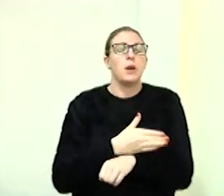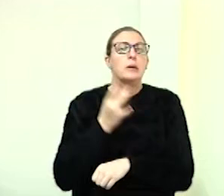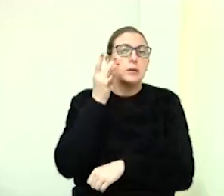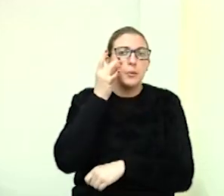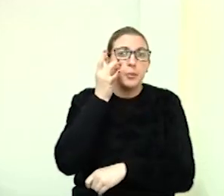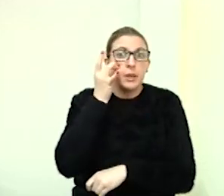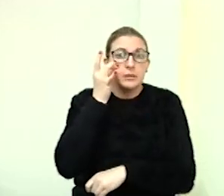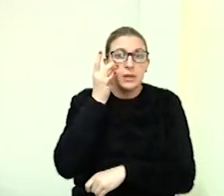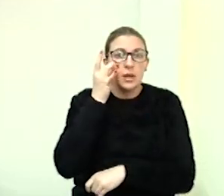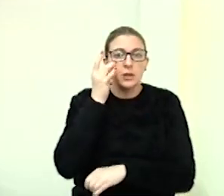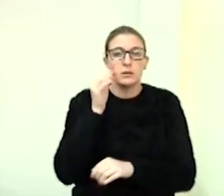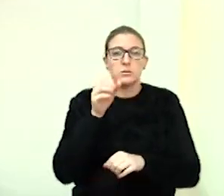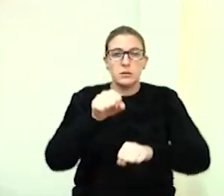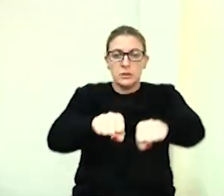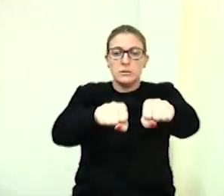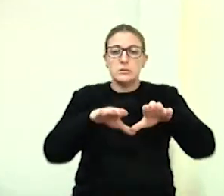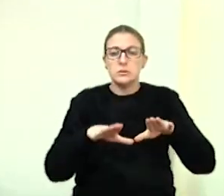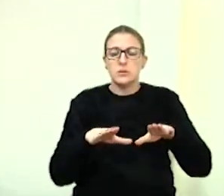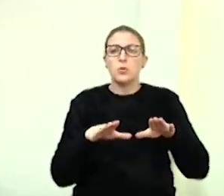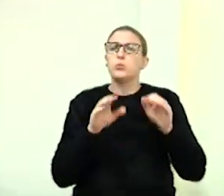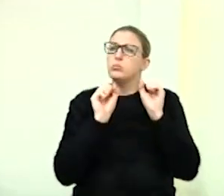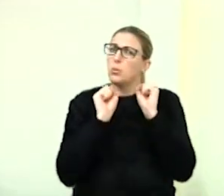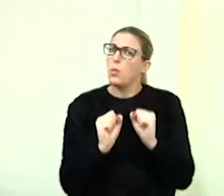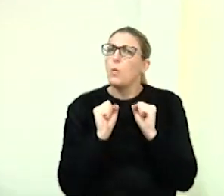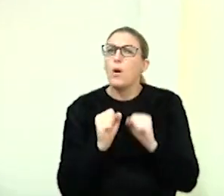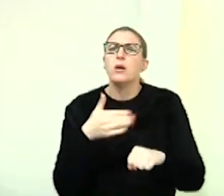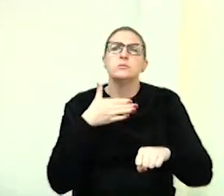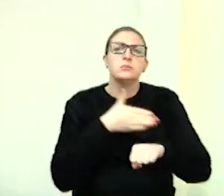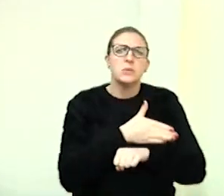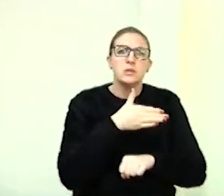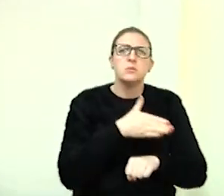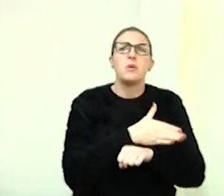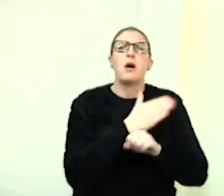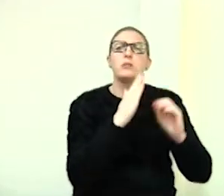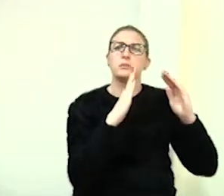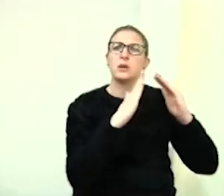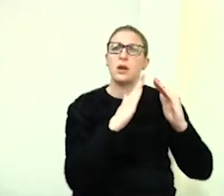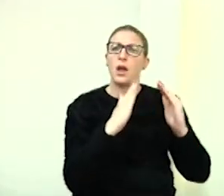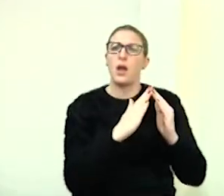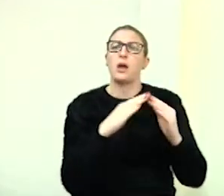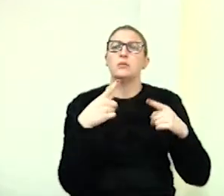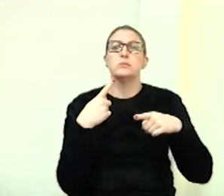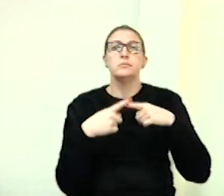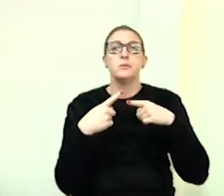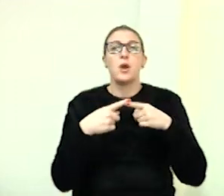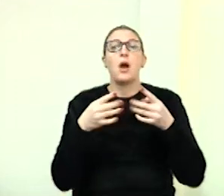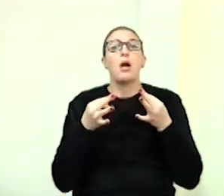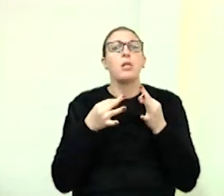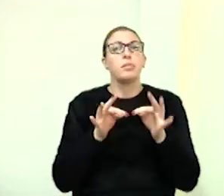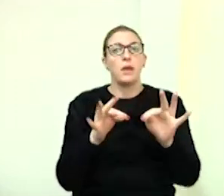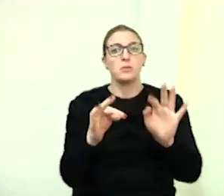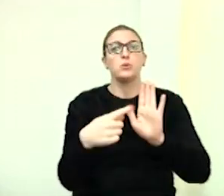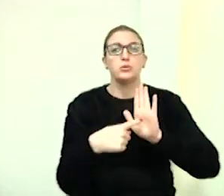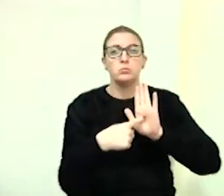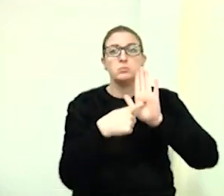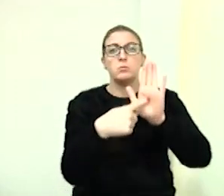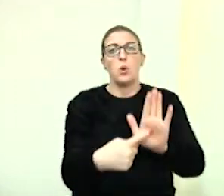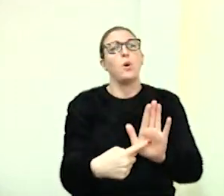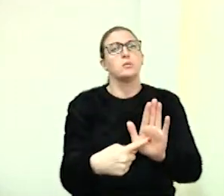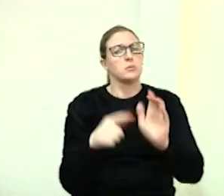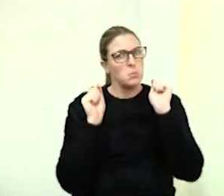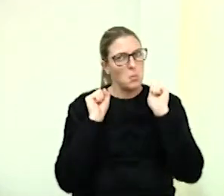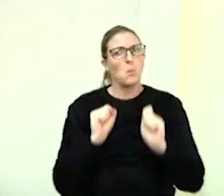participar e fazer o debate lá da sua casa. porque a tecnologia mostra que isso é